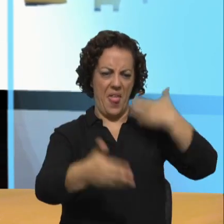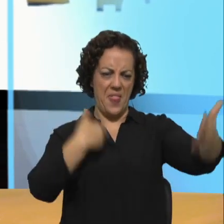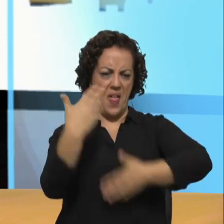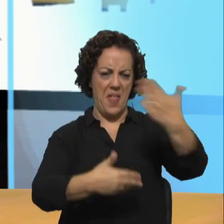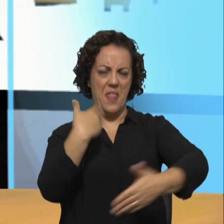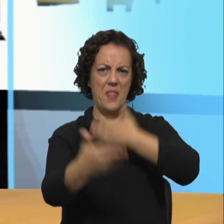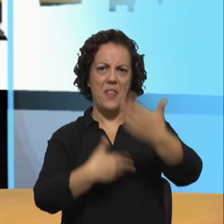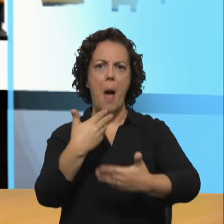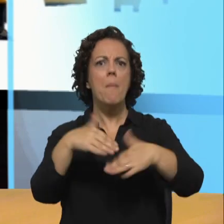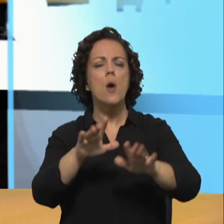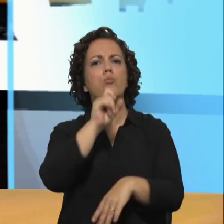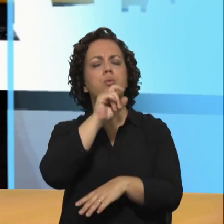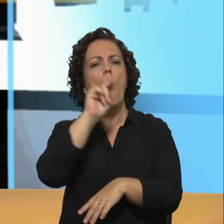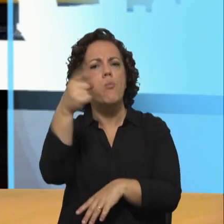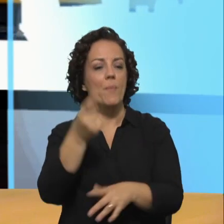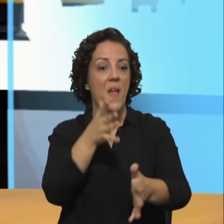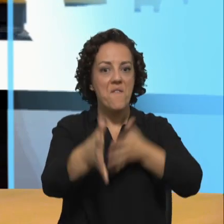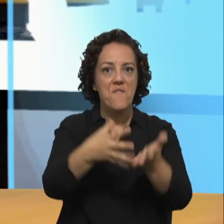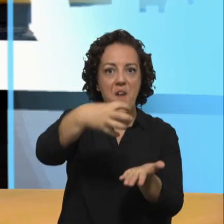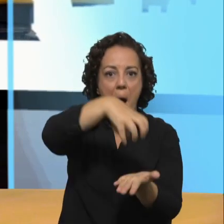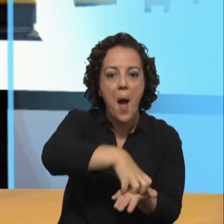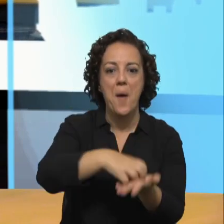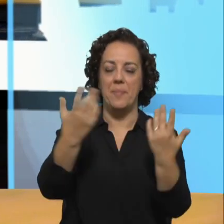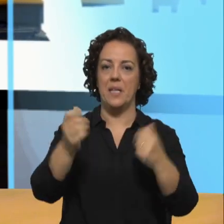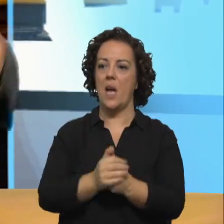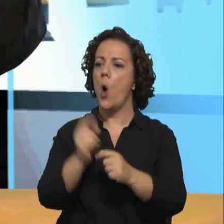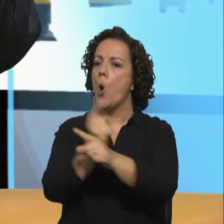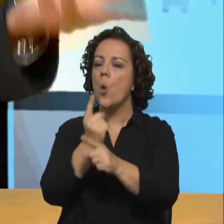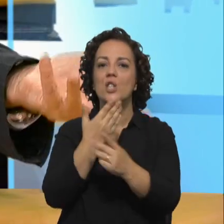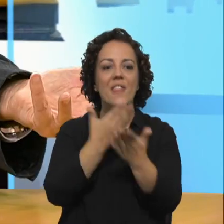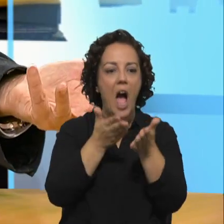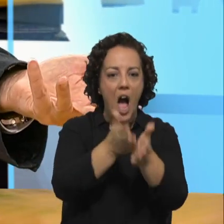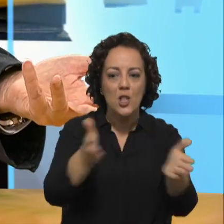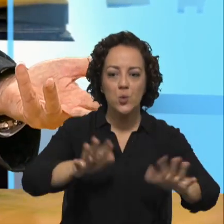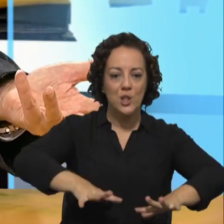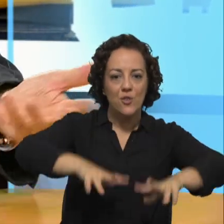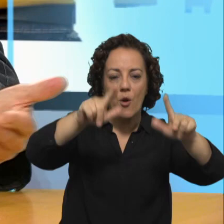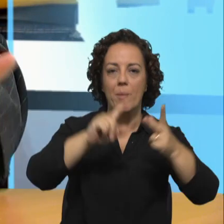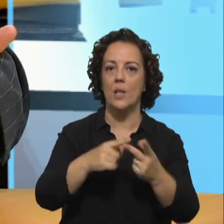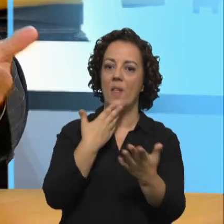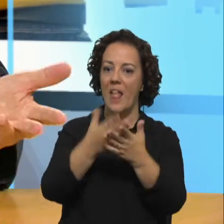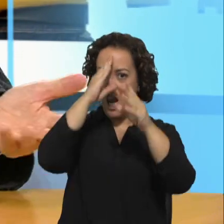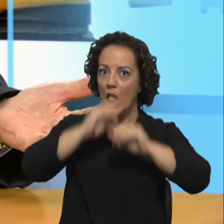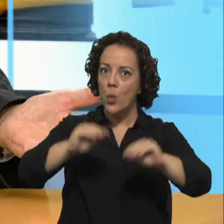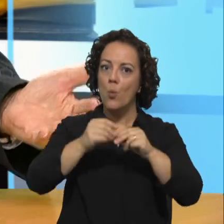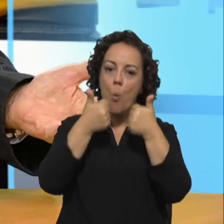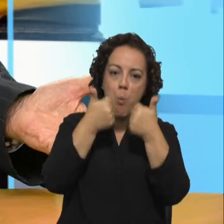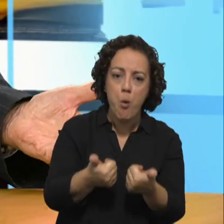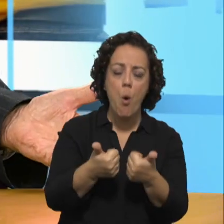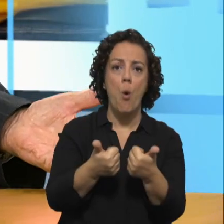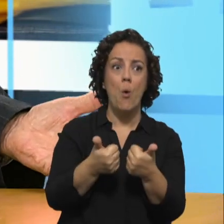em fábricas, instrumentos de desenvolvimento, boa educação, poderia-se